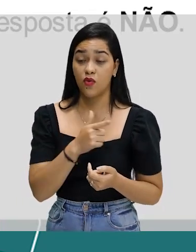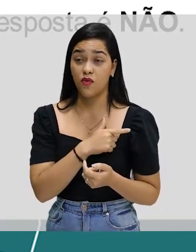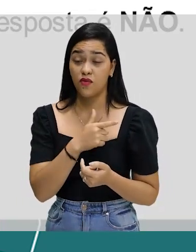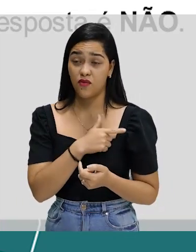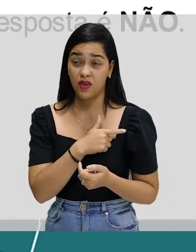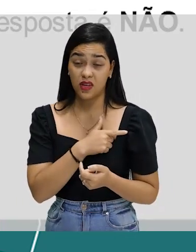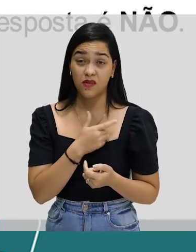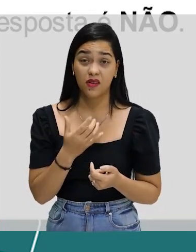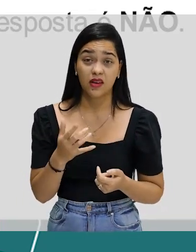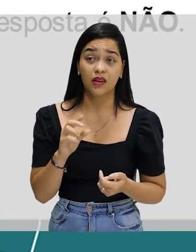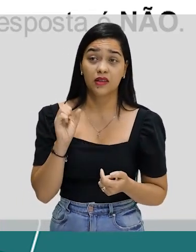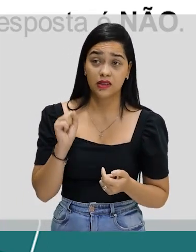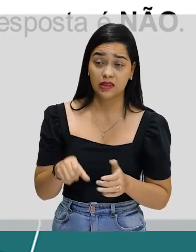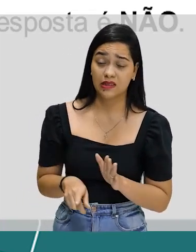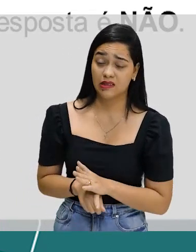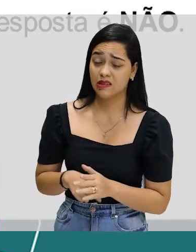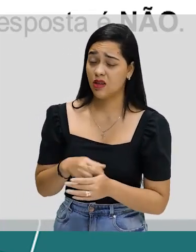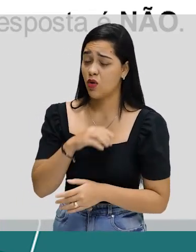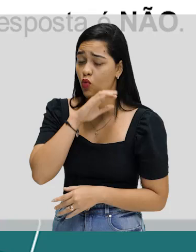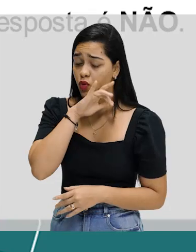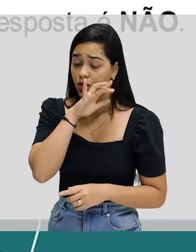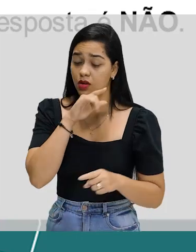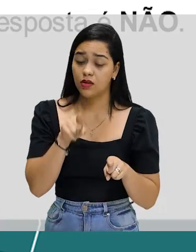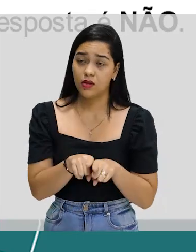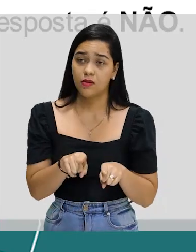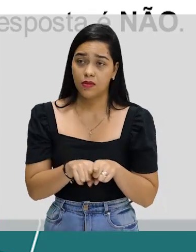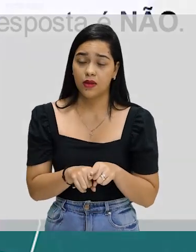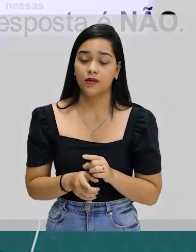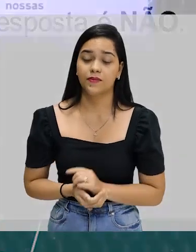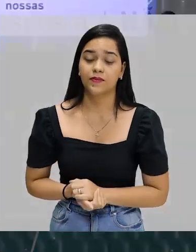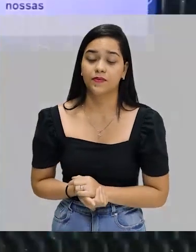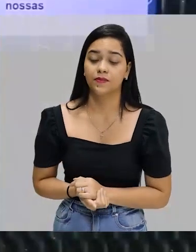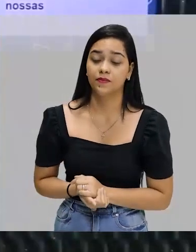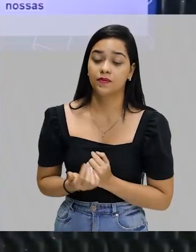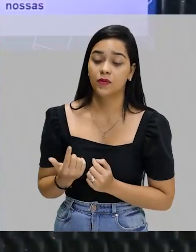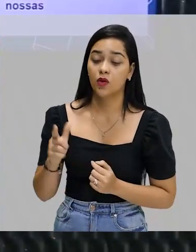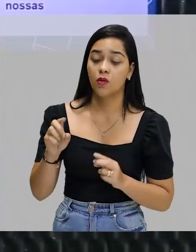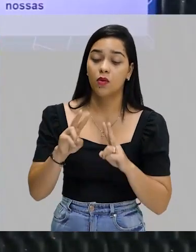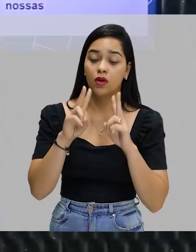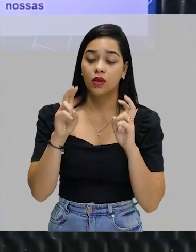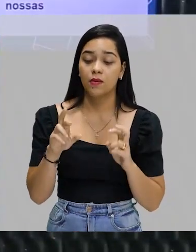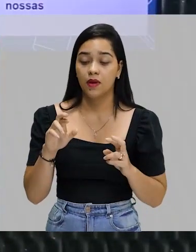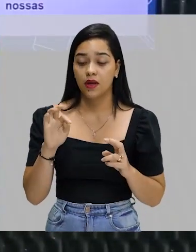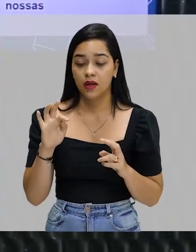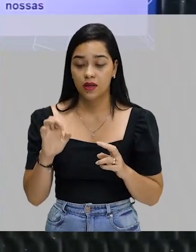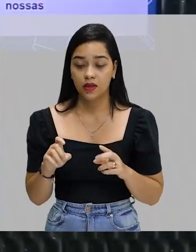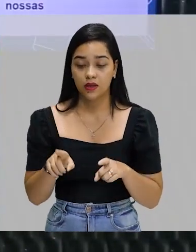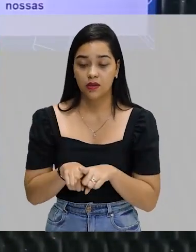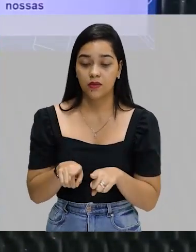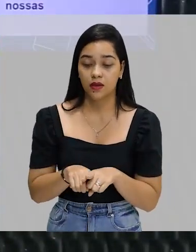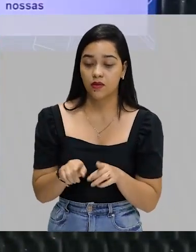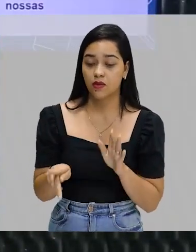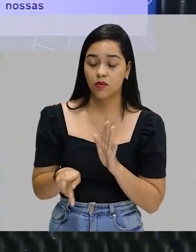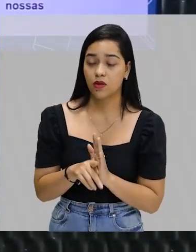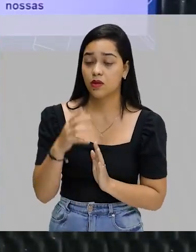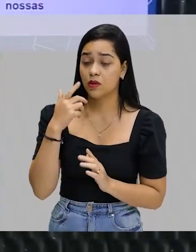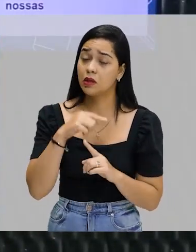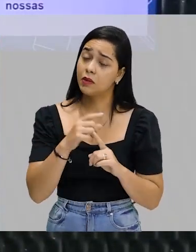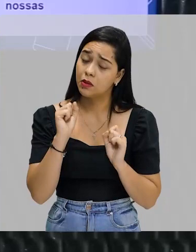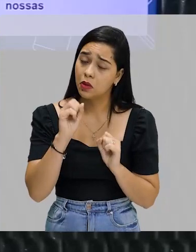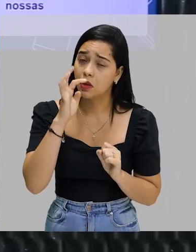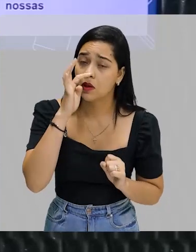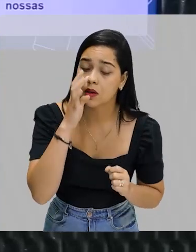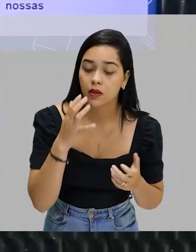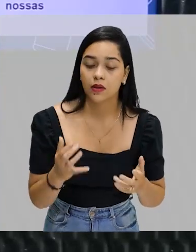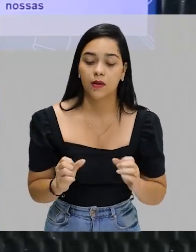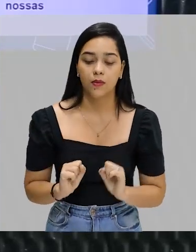aquilo que é considerado grotesco e quase escatológico. Em outra, pode ser um tema retratado, algo que não seja bonito e seja apreciado. Então,